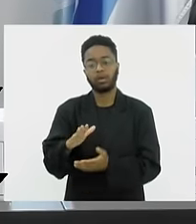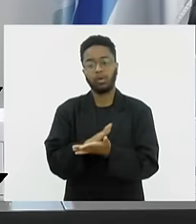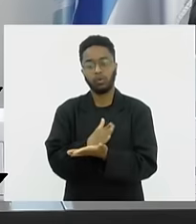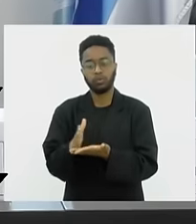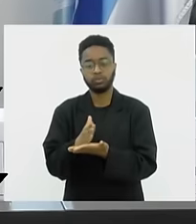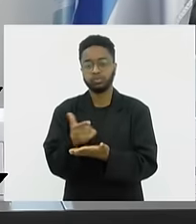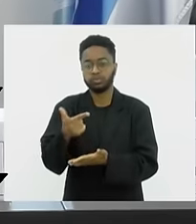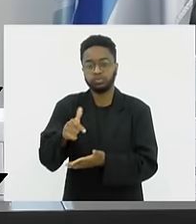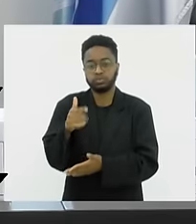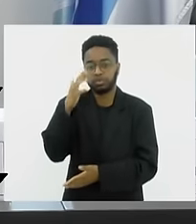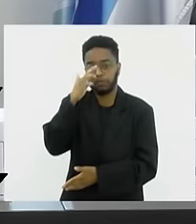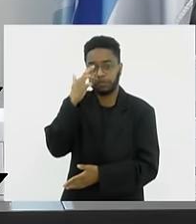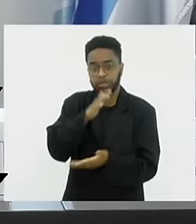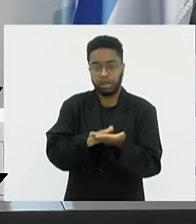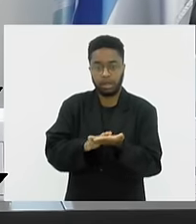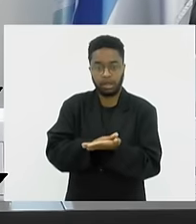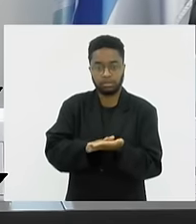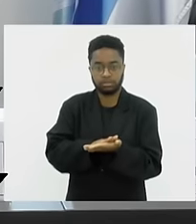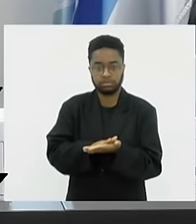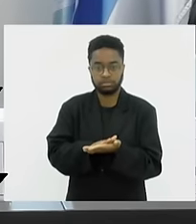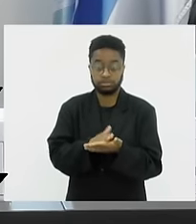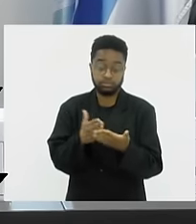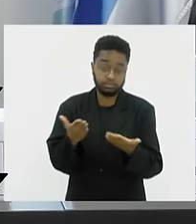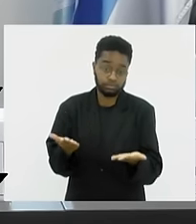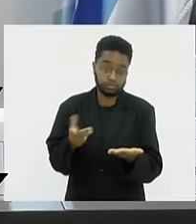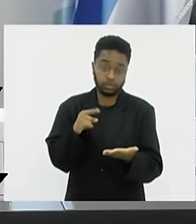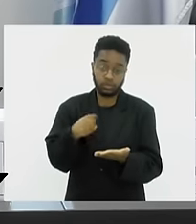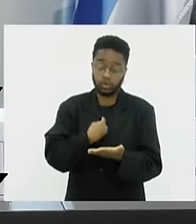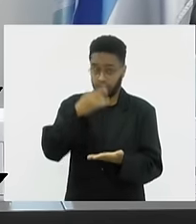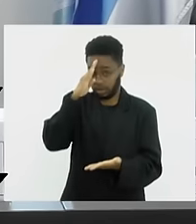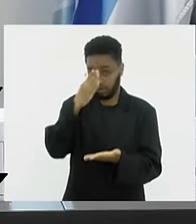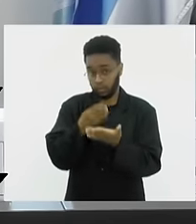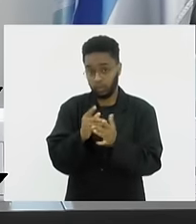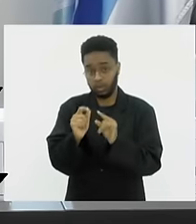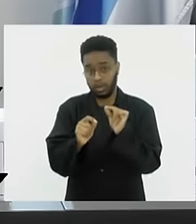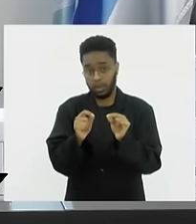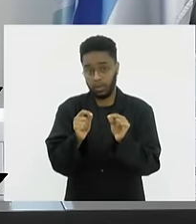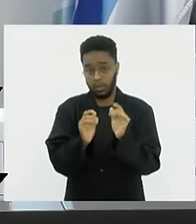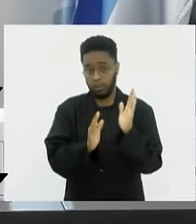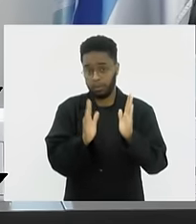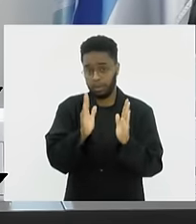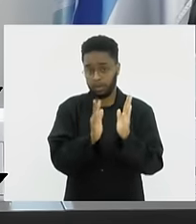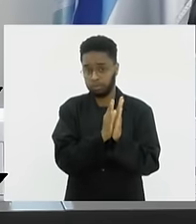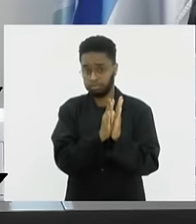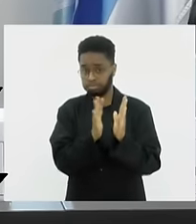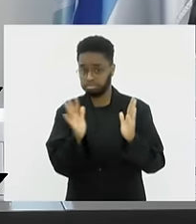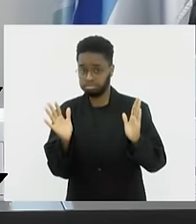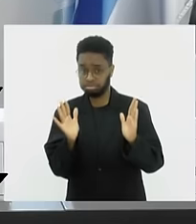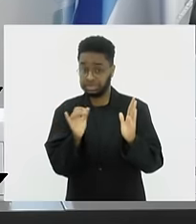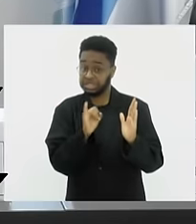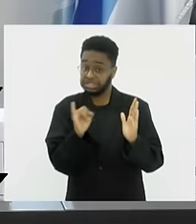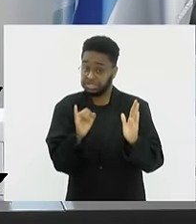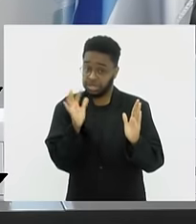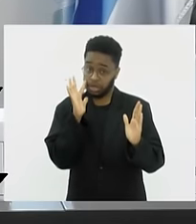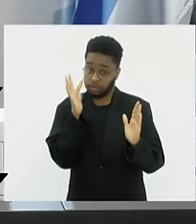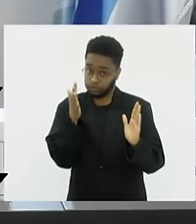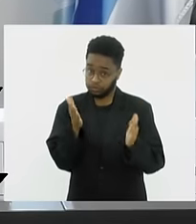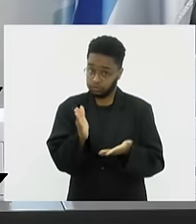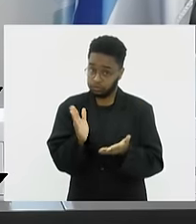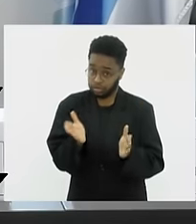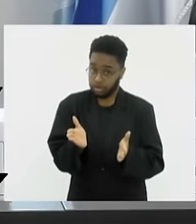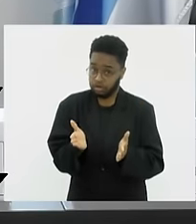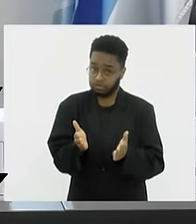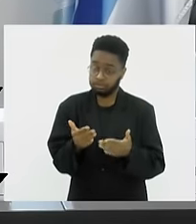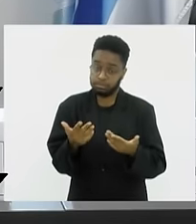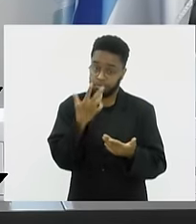são fiscalizadas pelo Detro, isso nos leva a crer que, durante um bom tempo, se é que já foi suprido nesse momento, foi